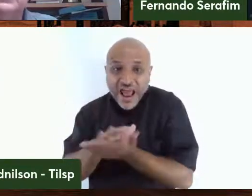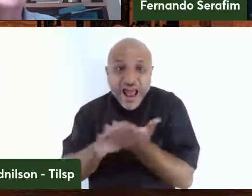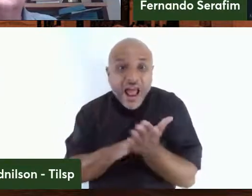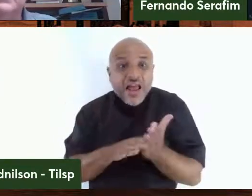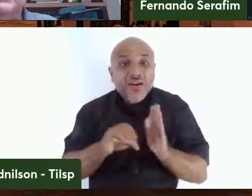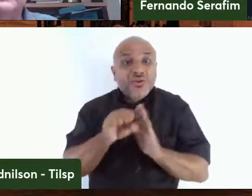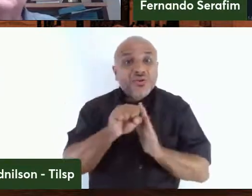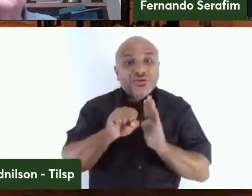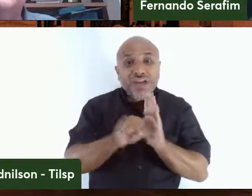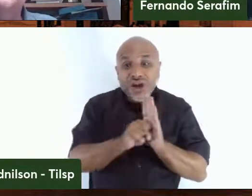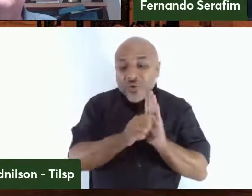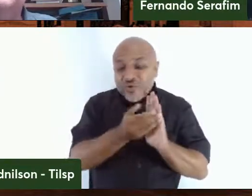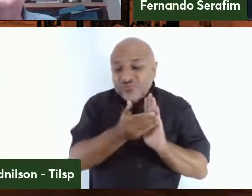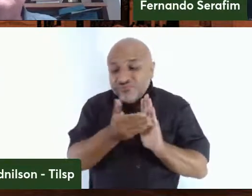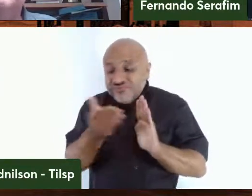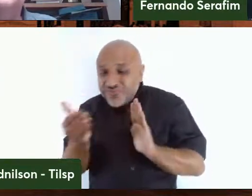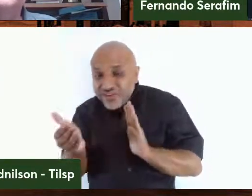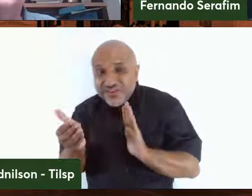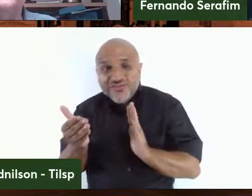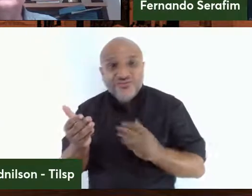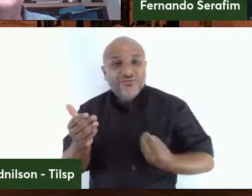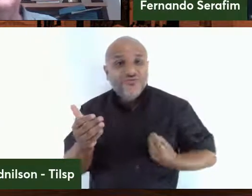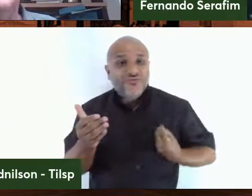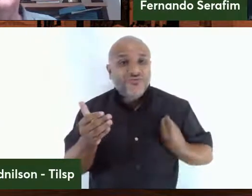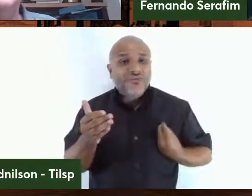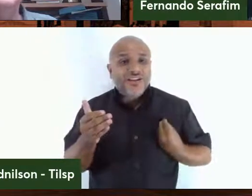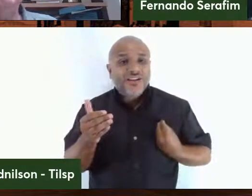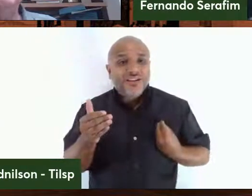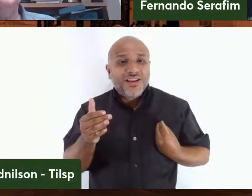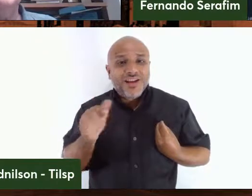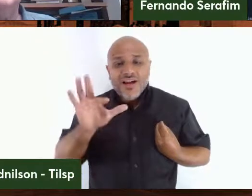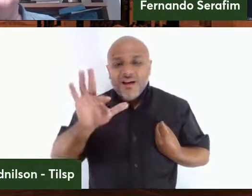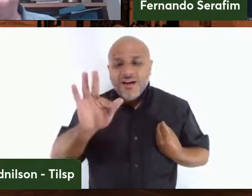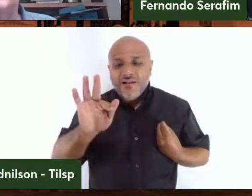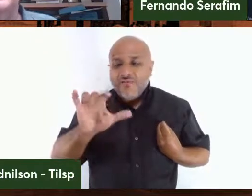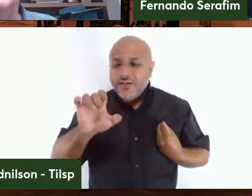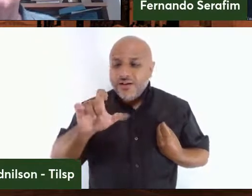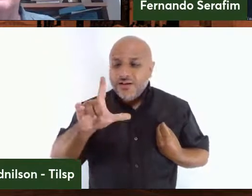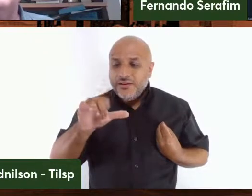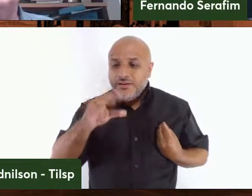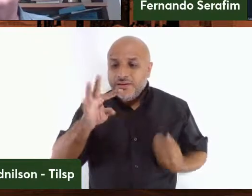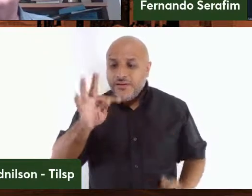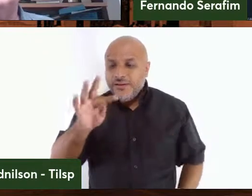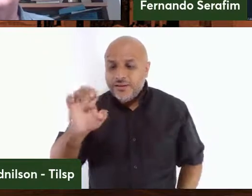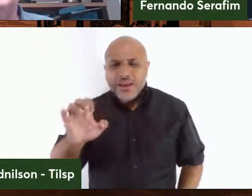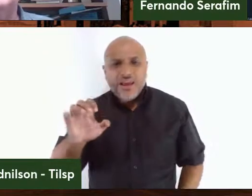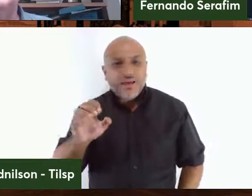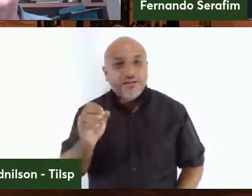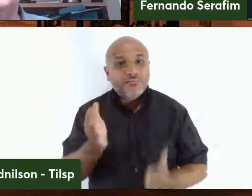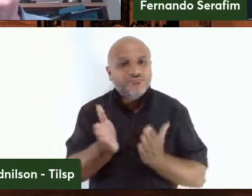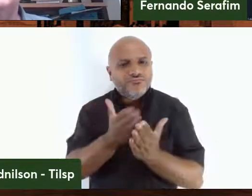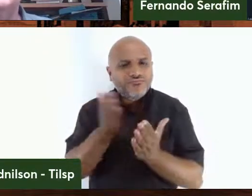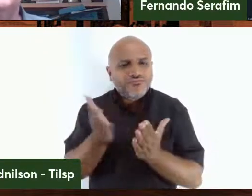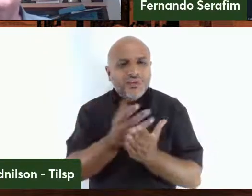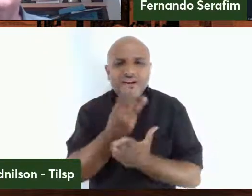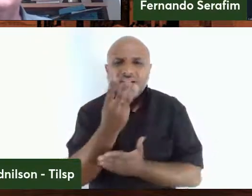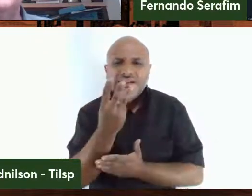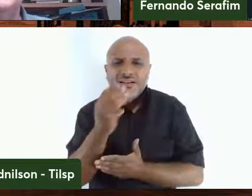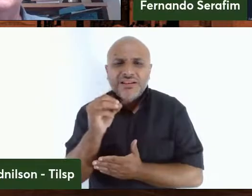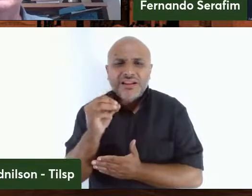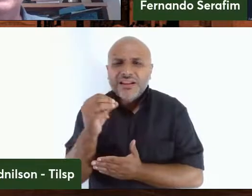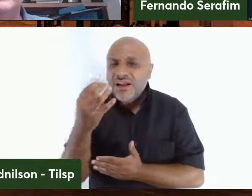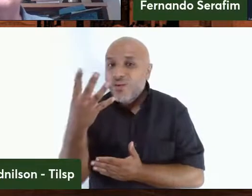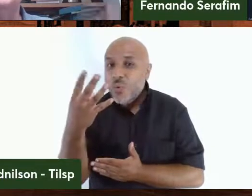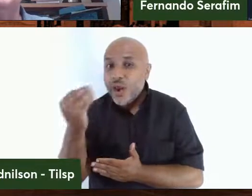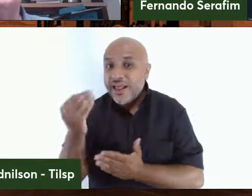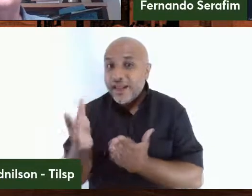século, né, de vida da Félicité, em 30, 40 páginas. Né? Aí